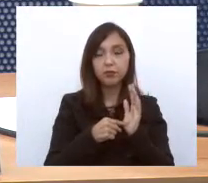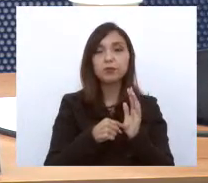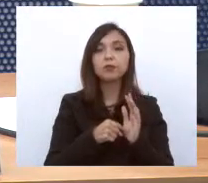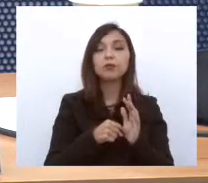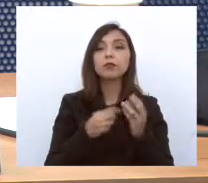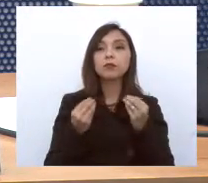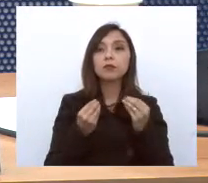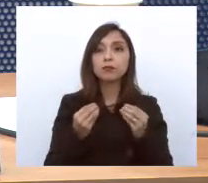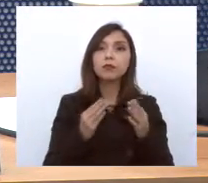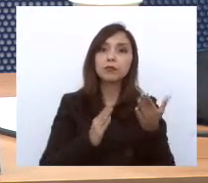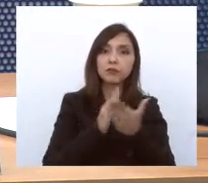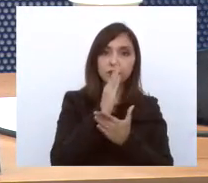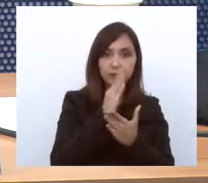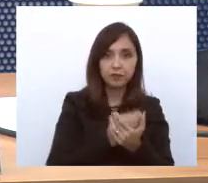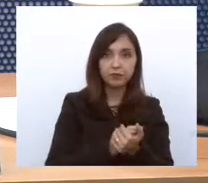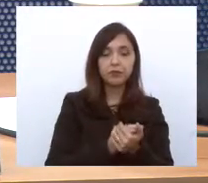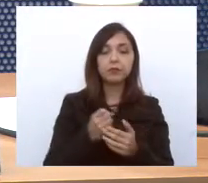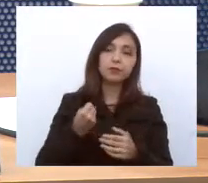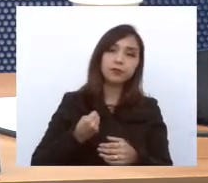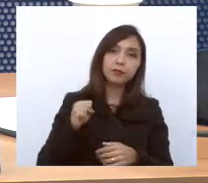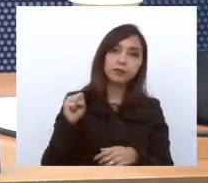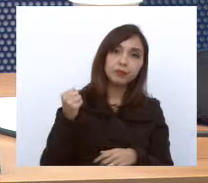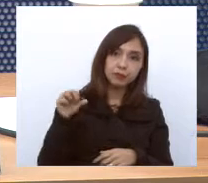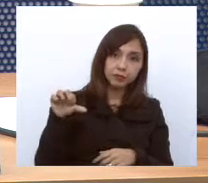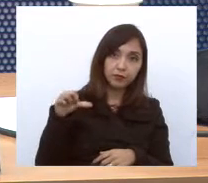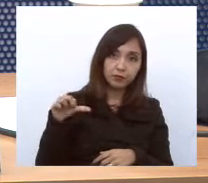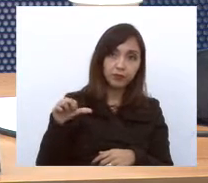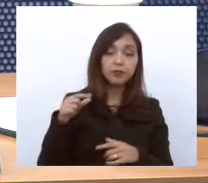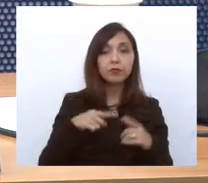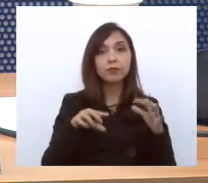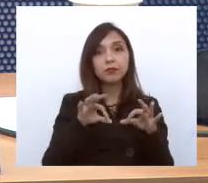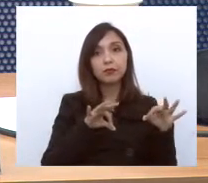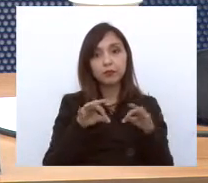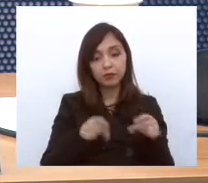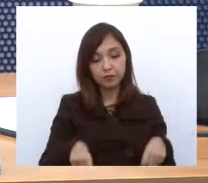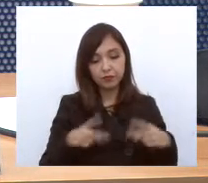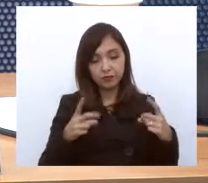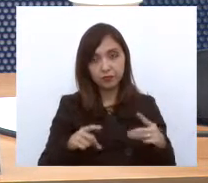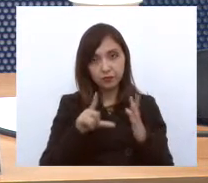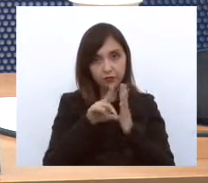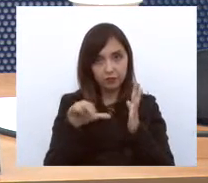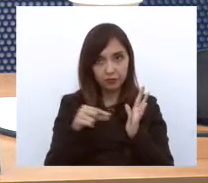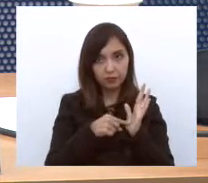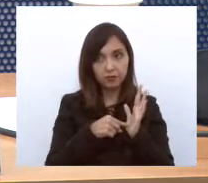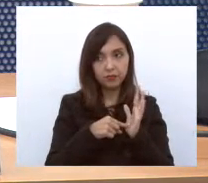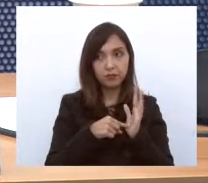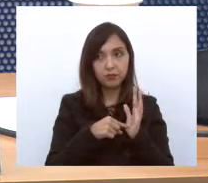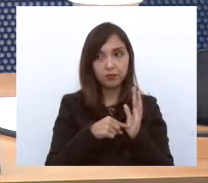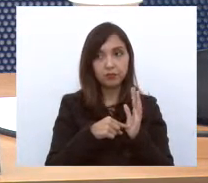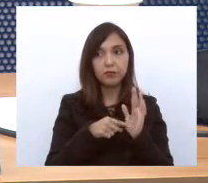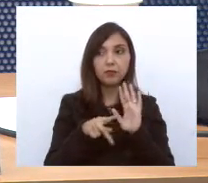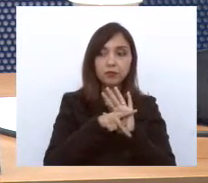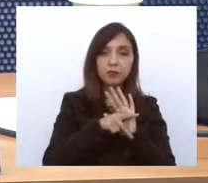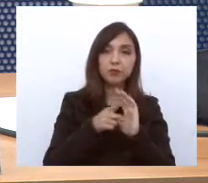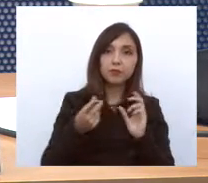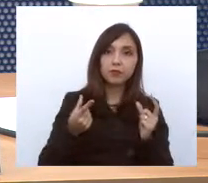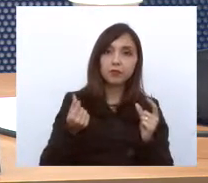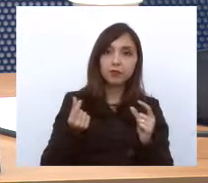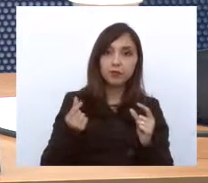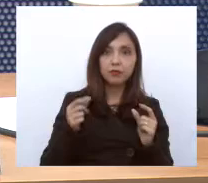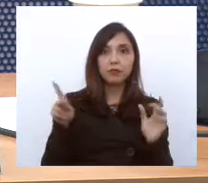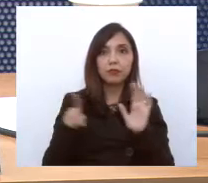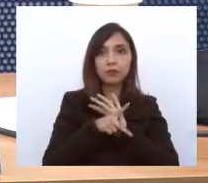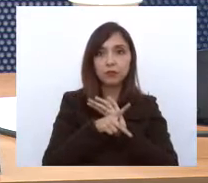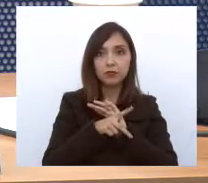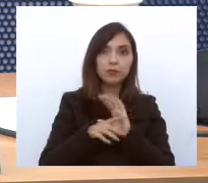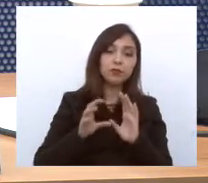para fins de aprovação. Artigo 9º. As despesas decorrentes da execução da presente lei correrão por conta de verbas próprias